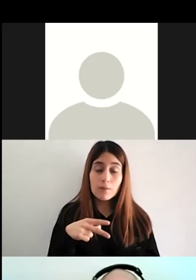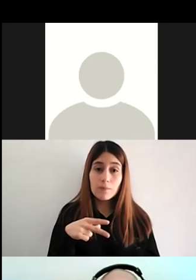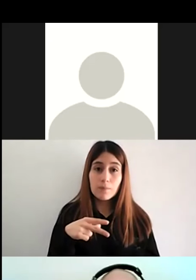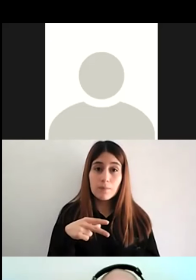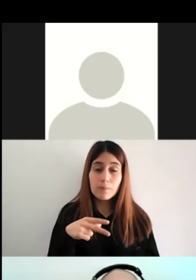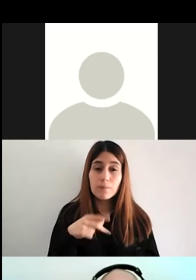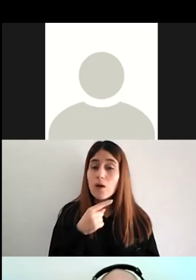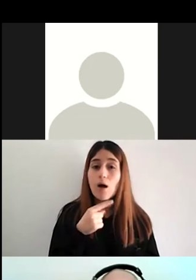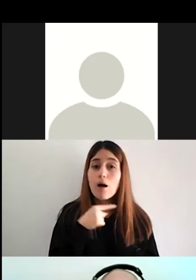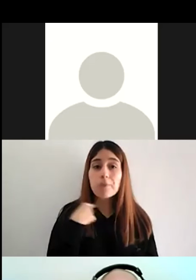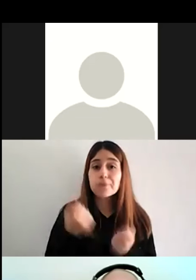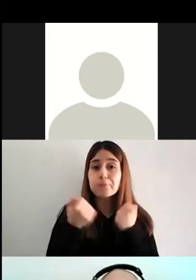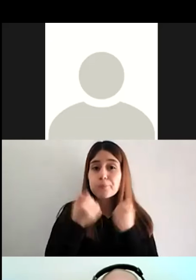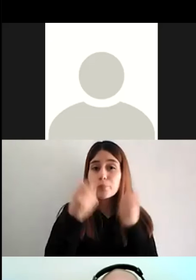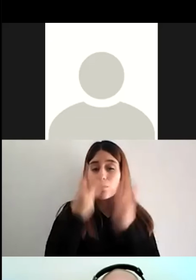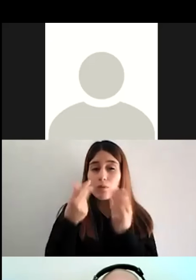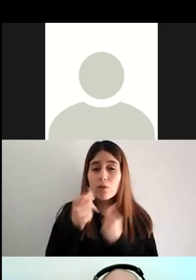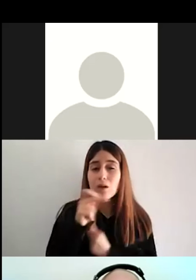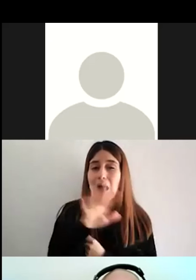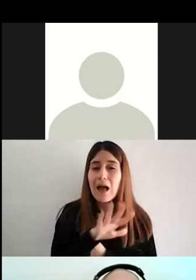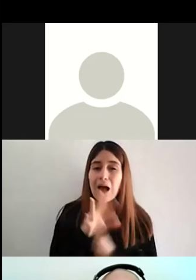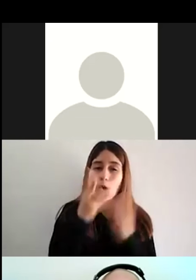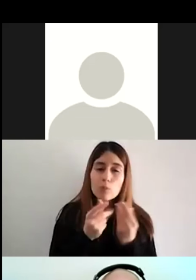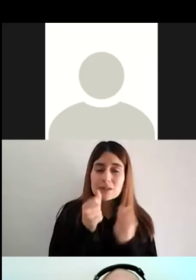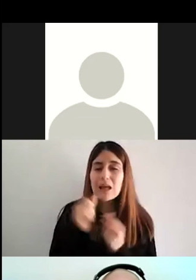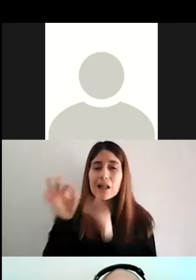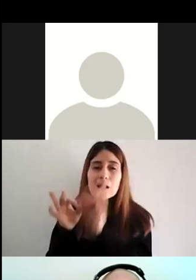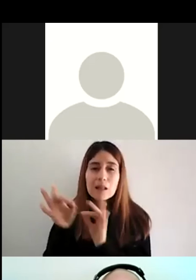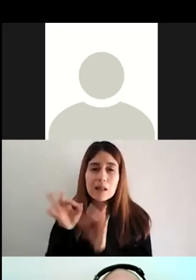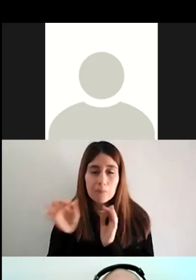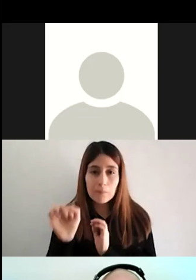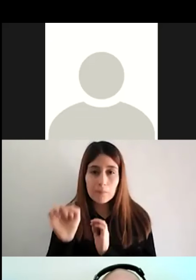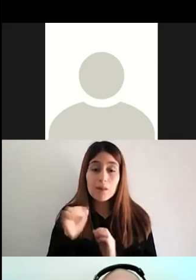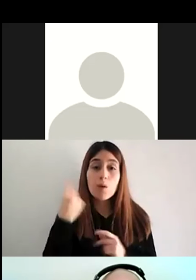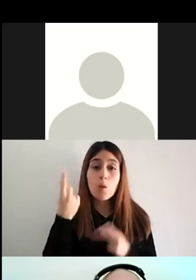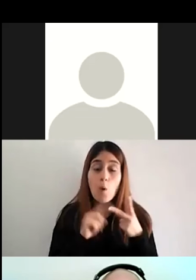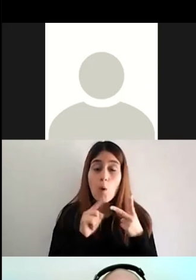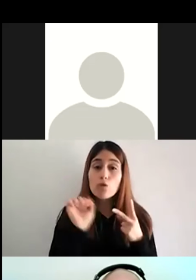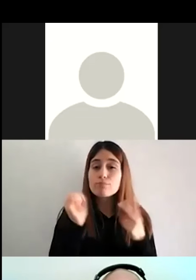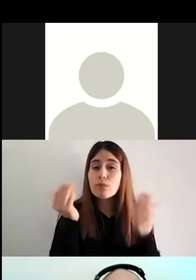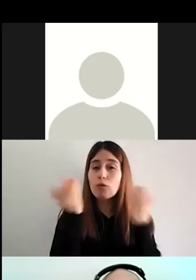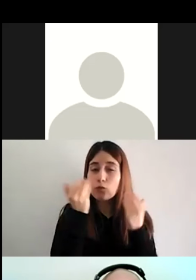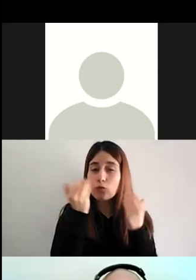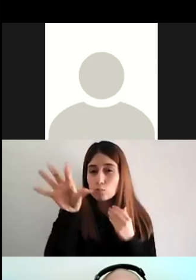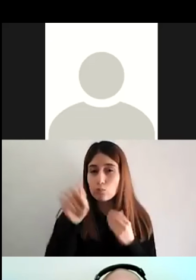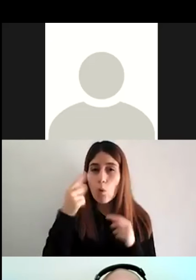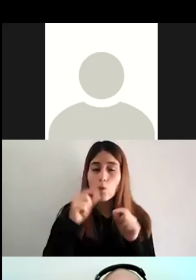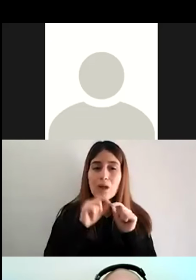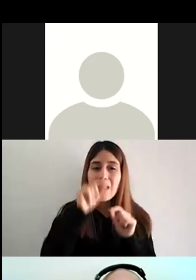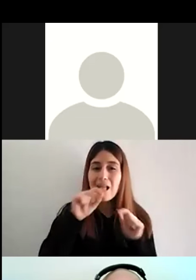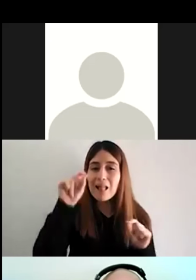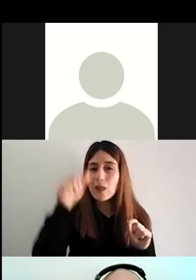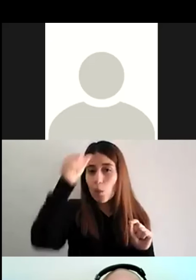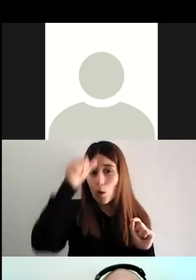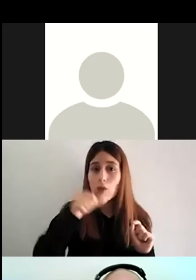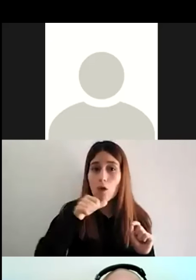permite a contabilização por marca comercial e indicação terapêutica. Já a fonte de dados para a linha